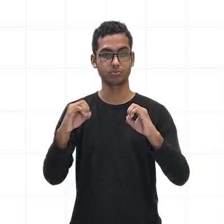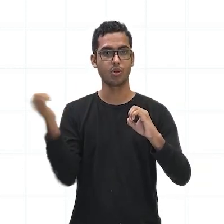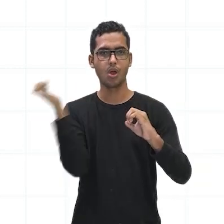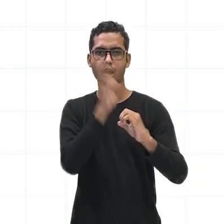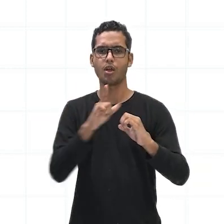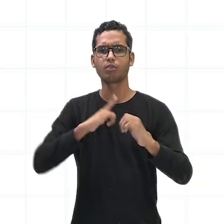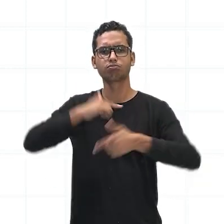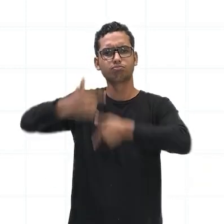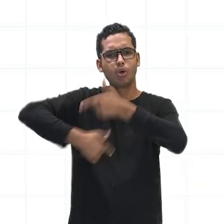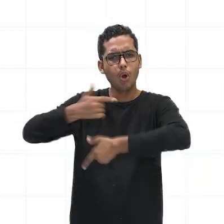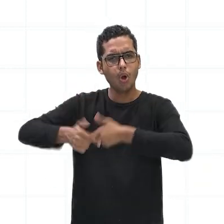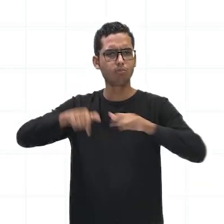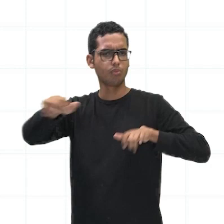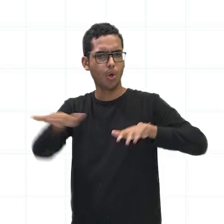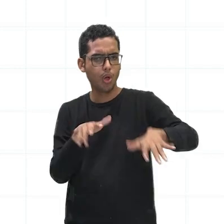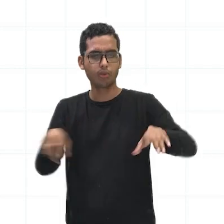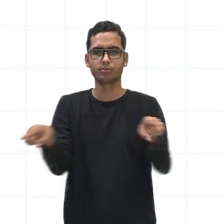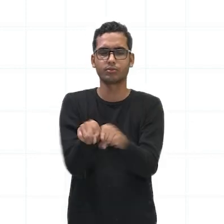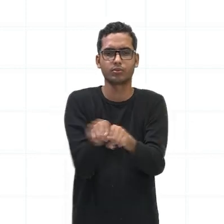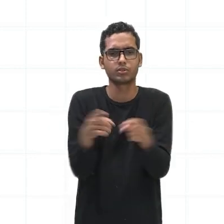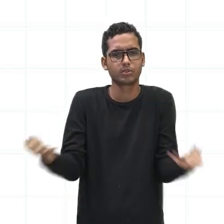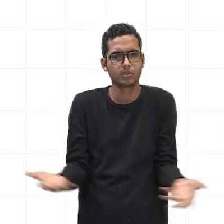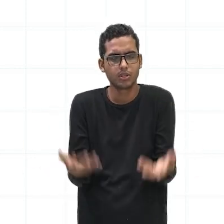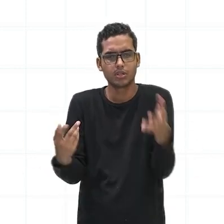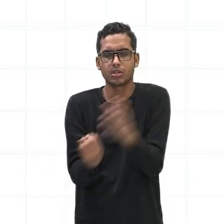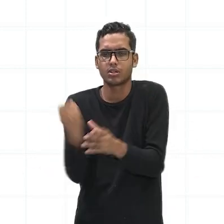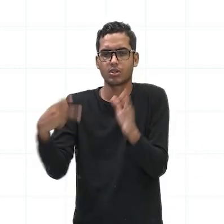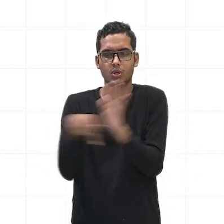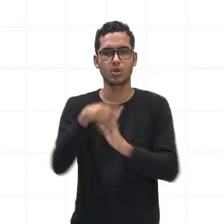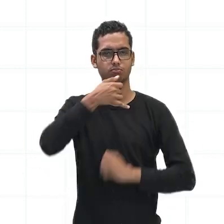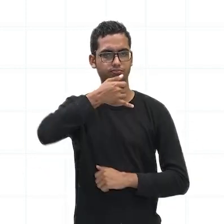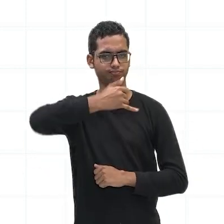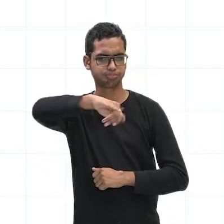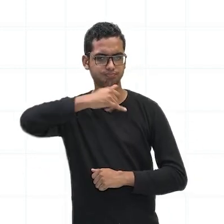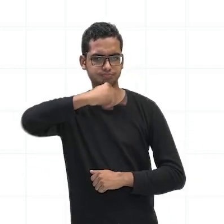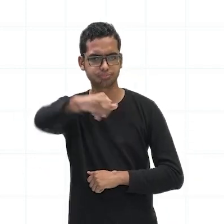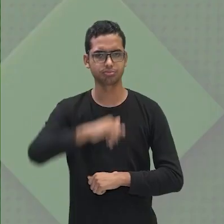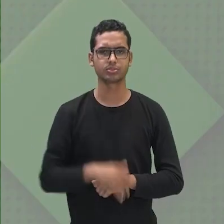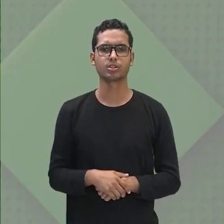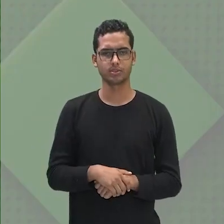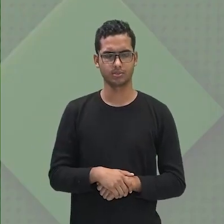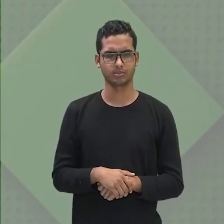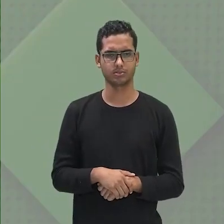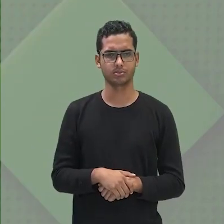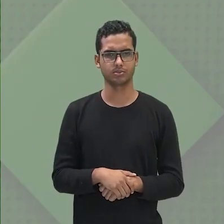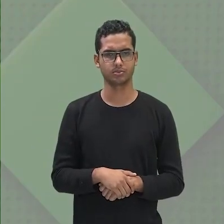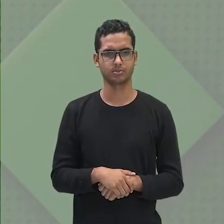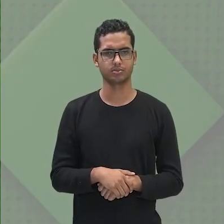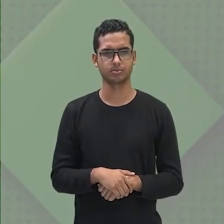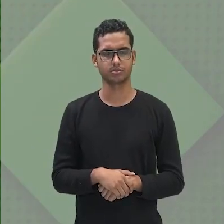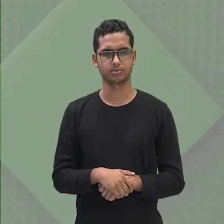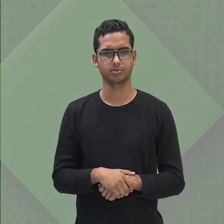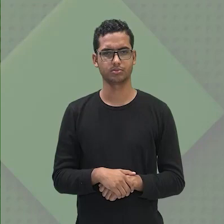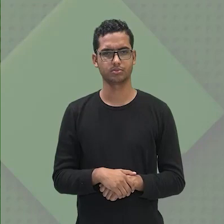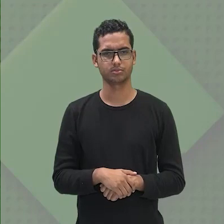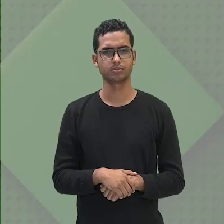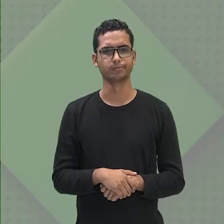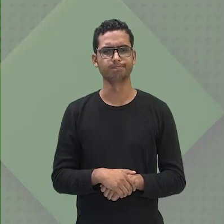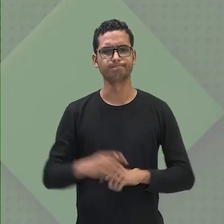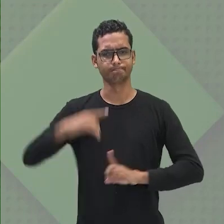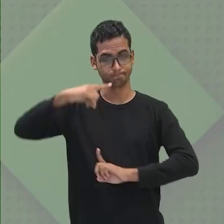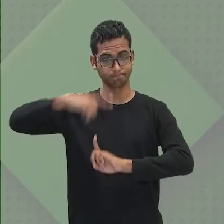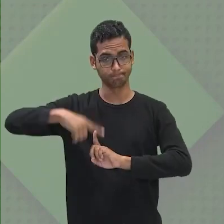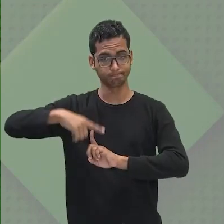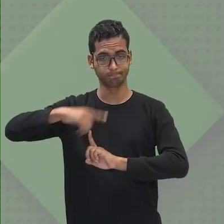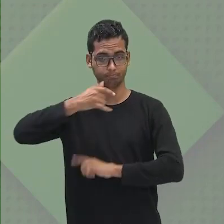trabalhos, movimentos e também gerar energia elétrica. Então, como a gente pôde observar, nós vamos ter aí as fontes de energia, né, que